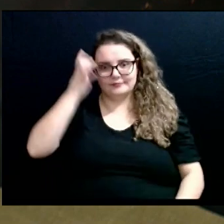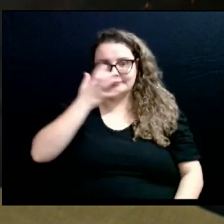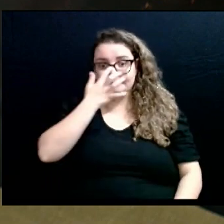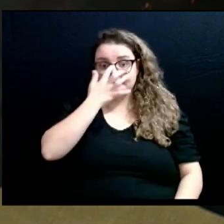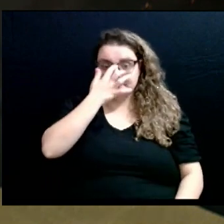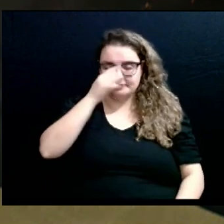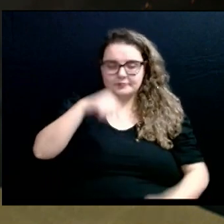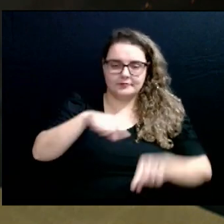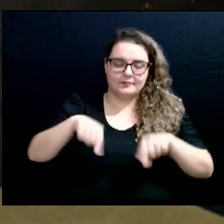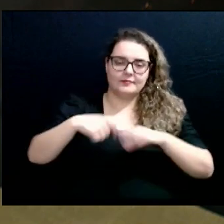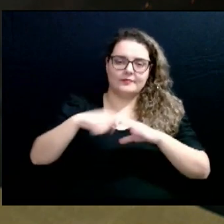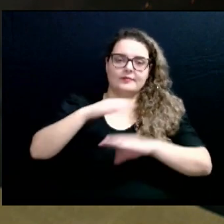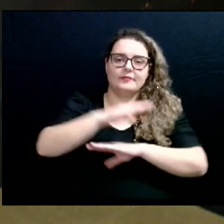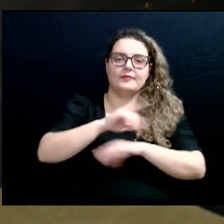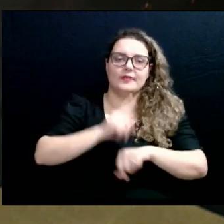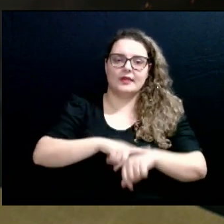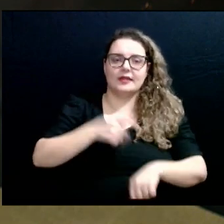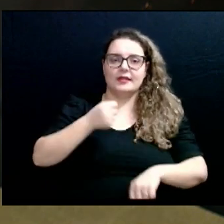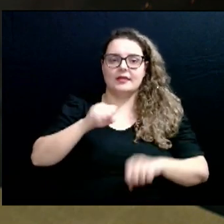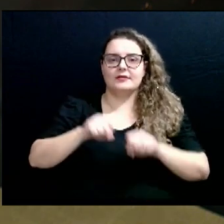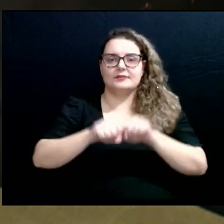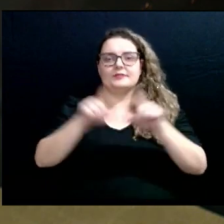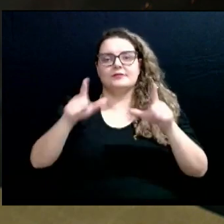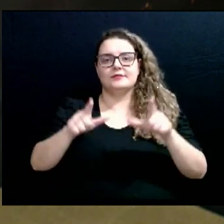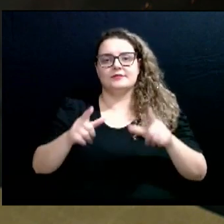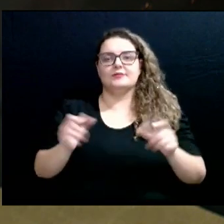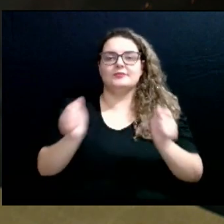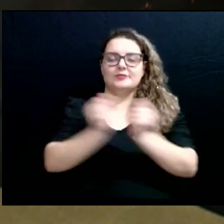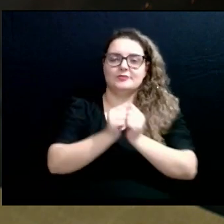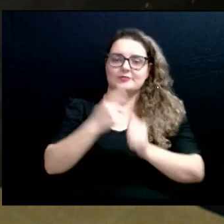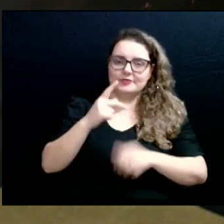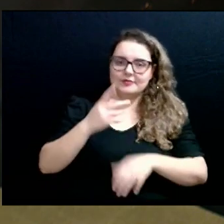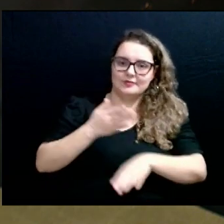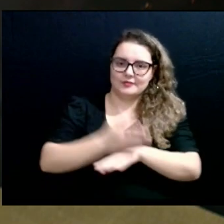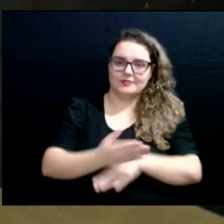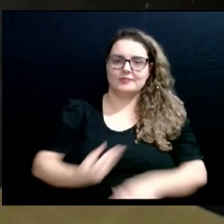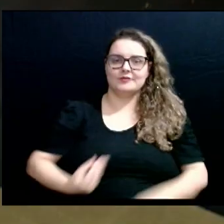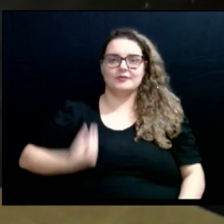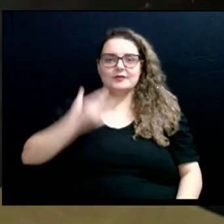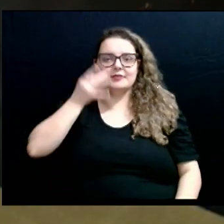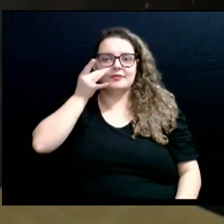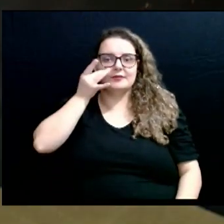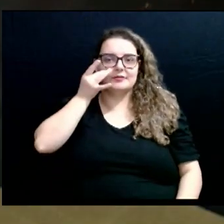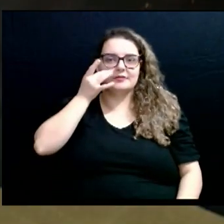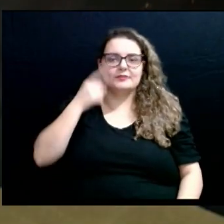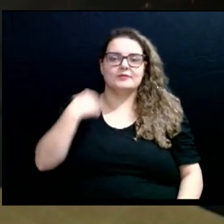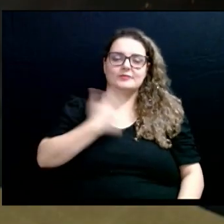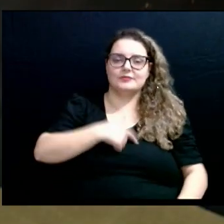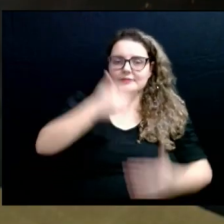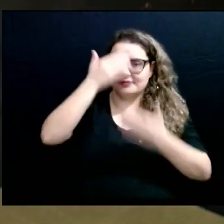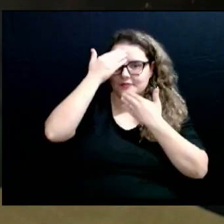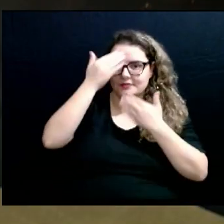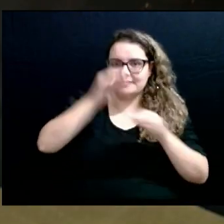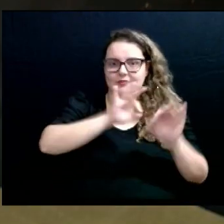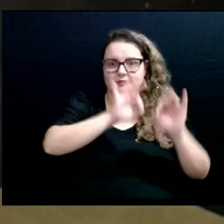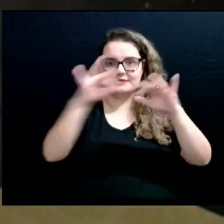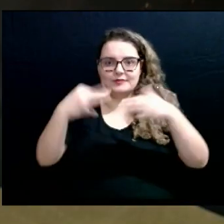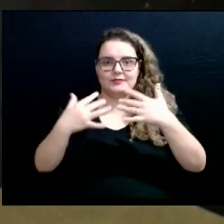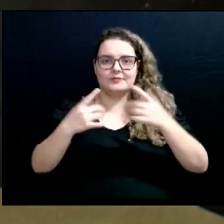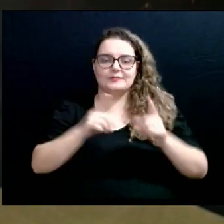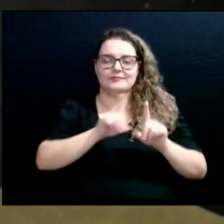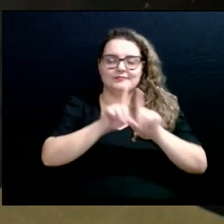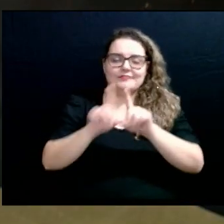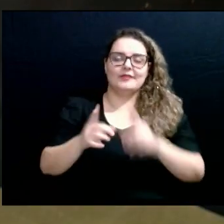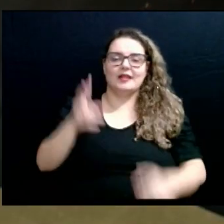a partir das 8 da manhã. Contamos com a sua participação, com a sua presença. Nós agradecemos a sua audiência, a sua companhia. Lembrando que